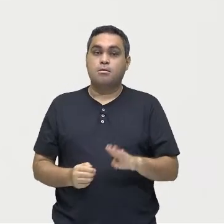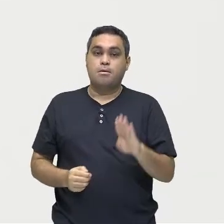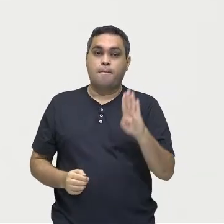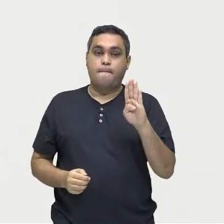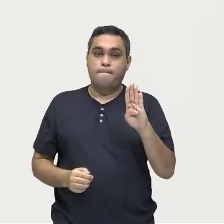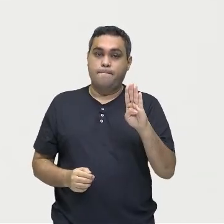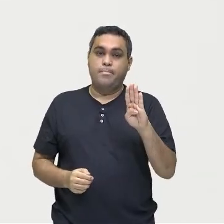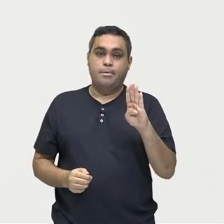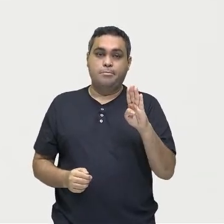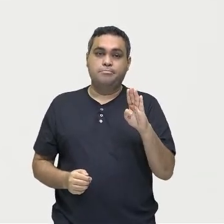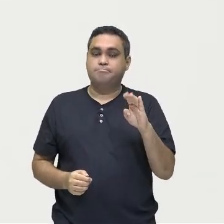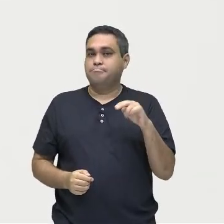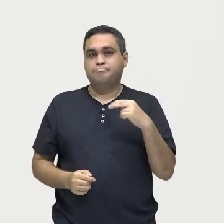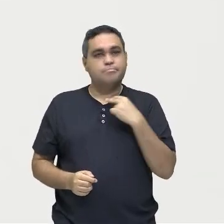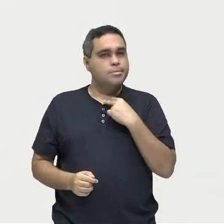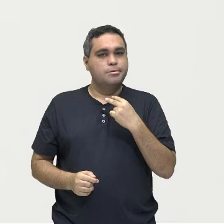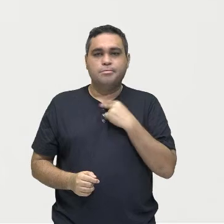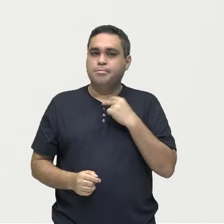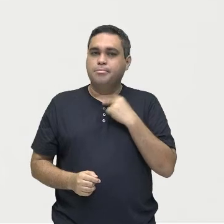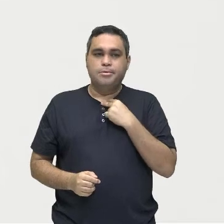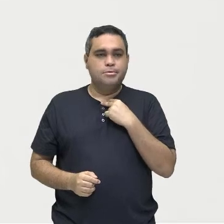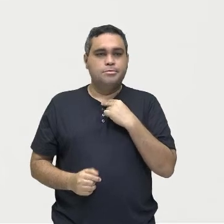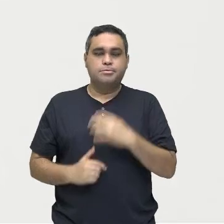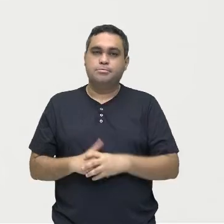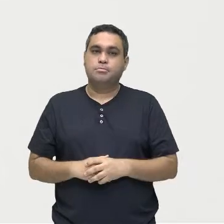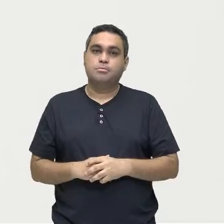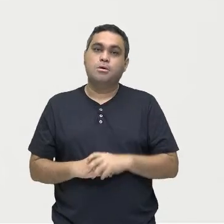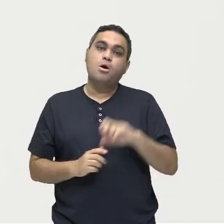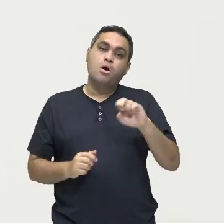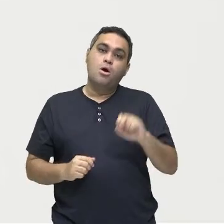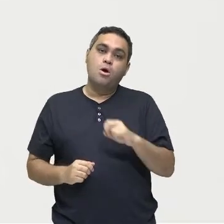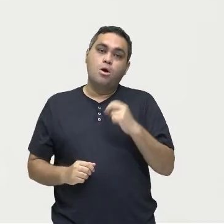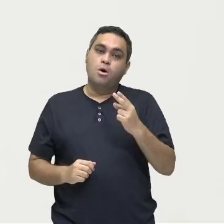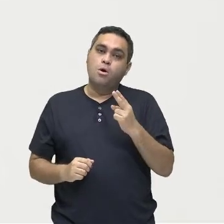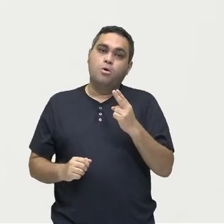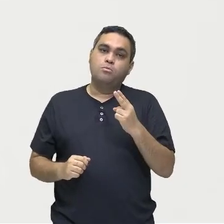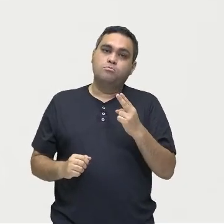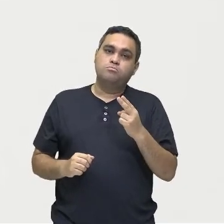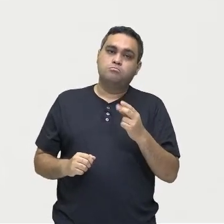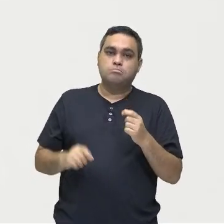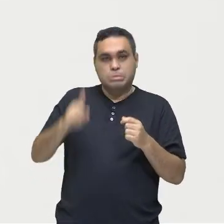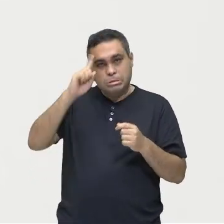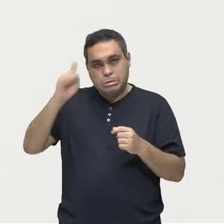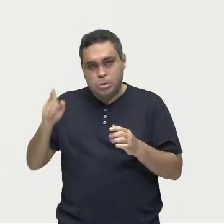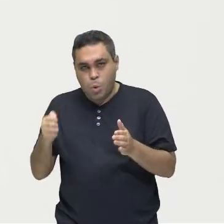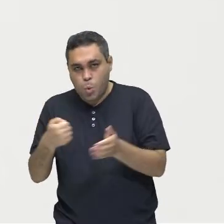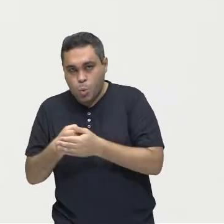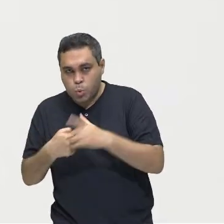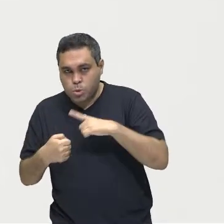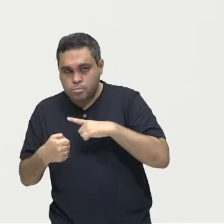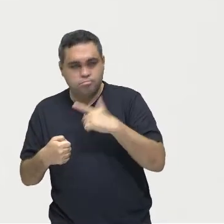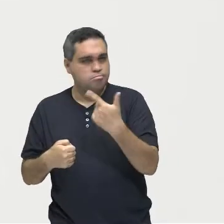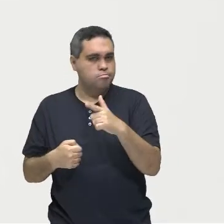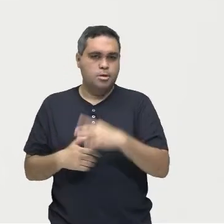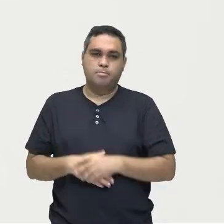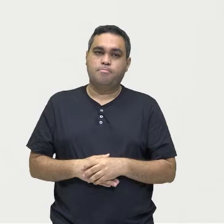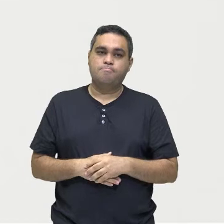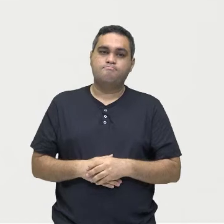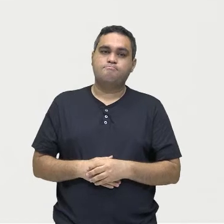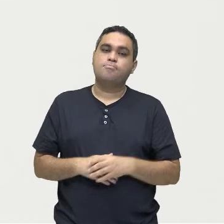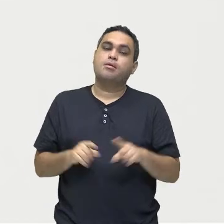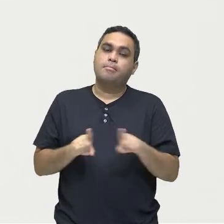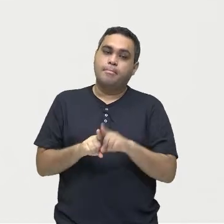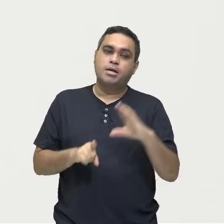gente vê que não é possível, né? O sujeito ou ele é determinado ou ele é oculto. Na letra C também não é sujeito indeterminado. E a letra D,